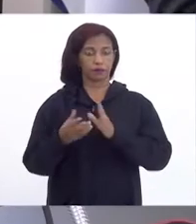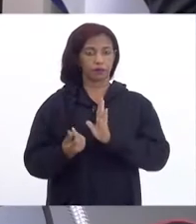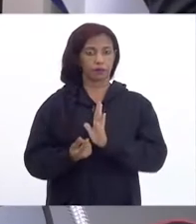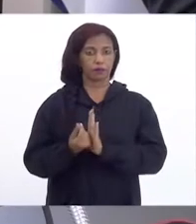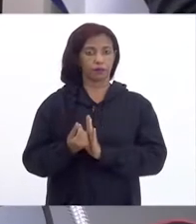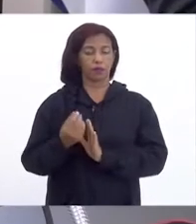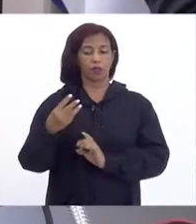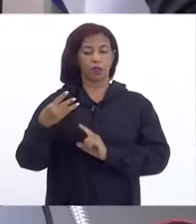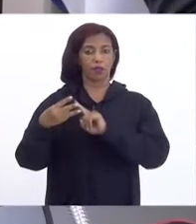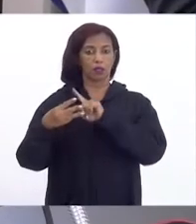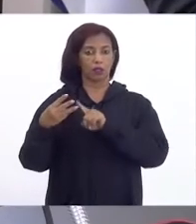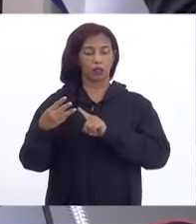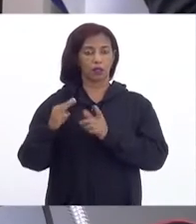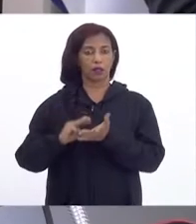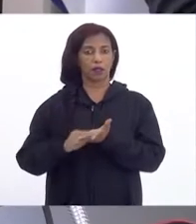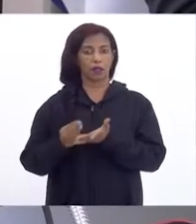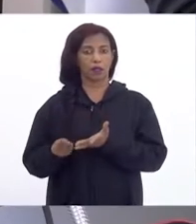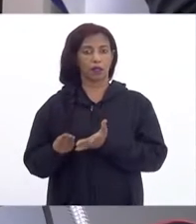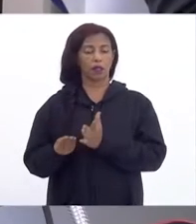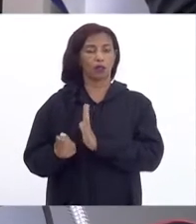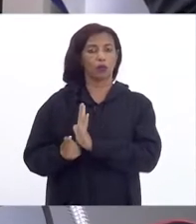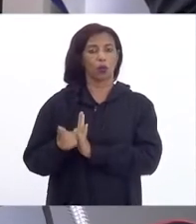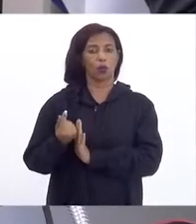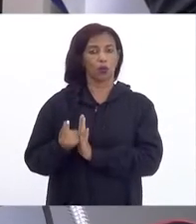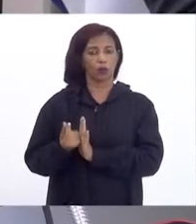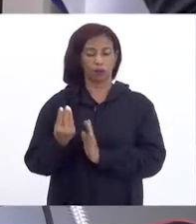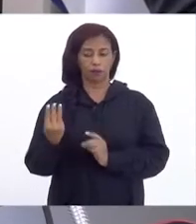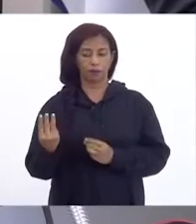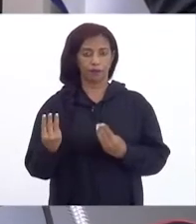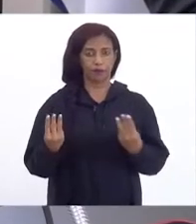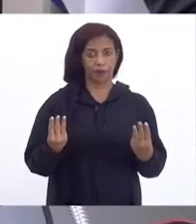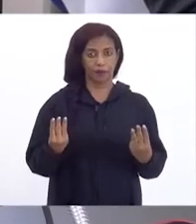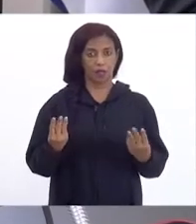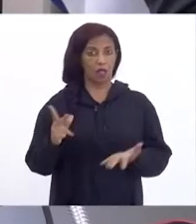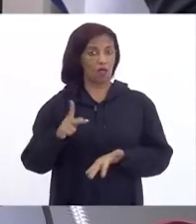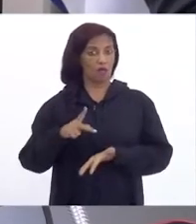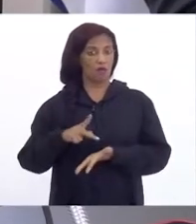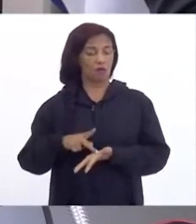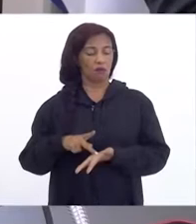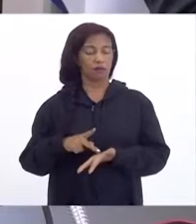três membros da comissão de orçamento. E, na verdade,